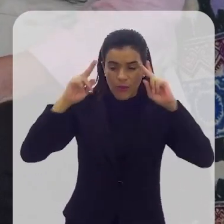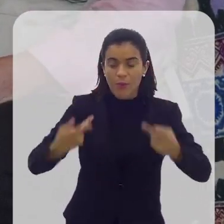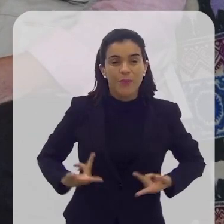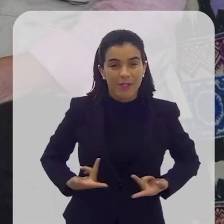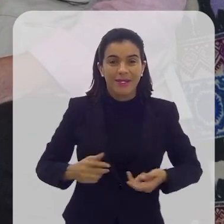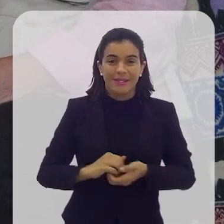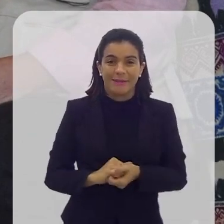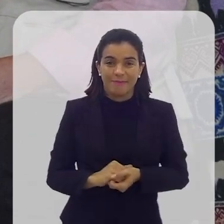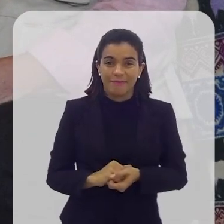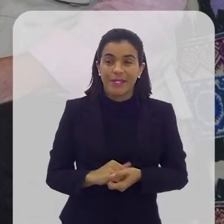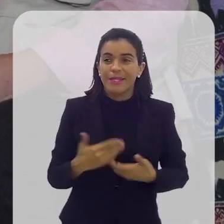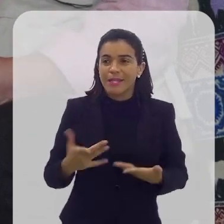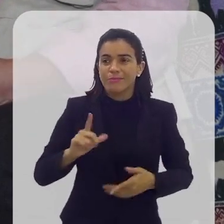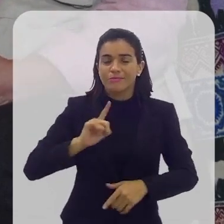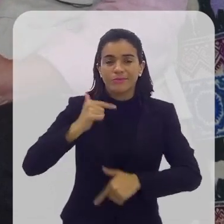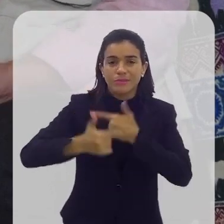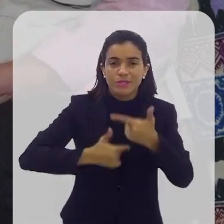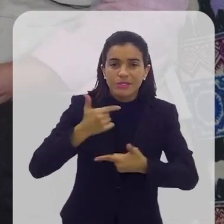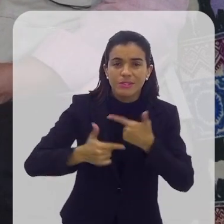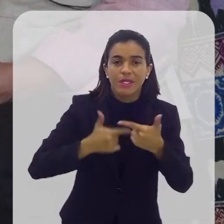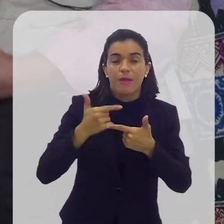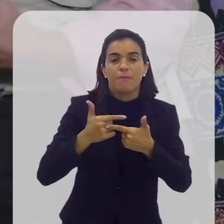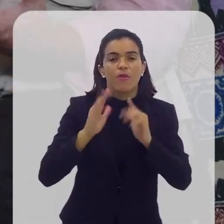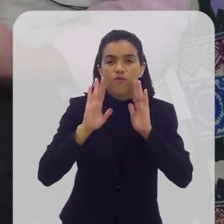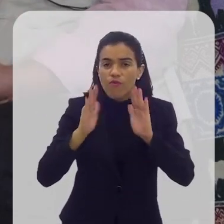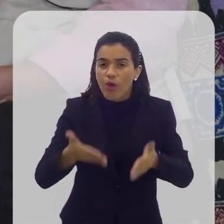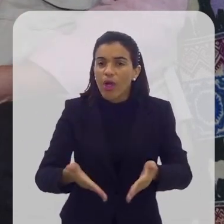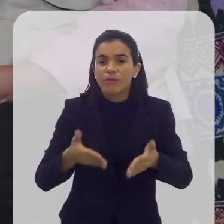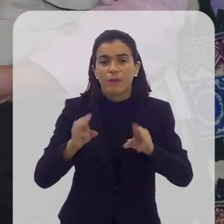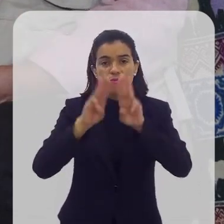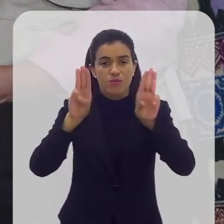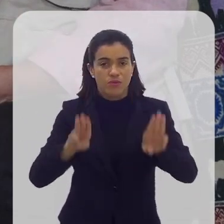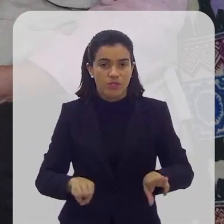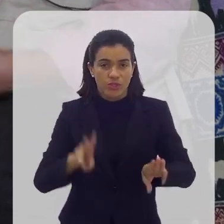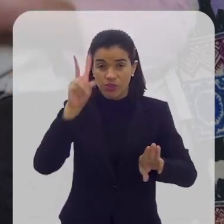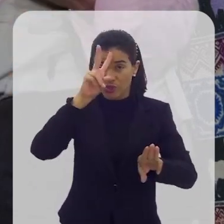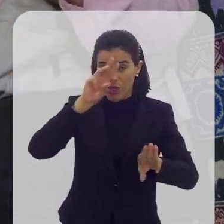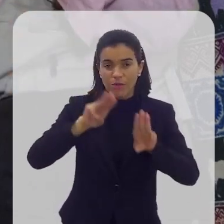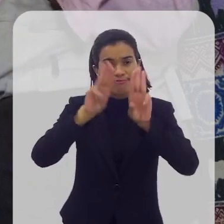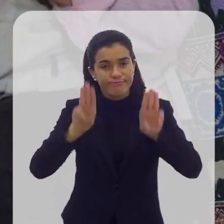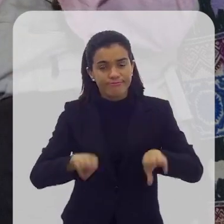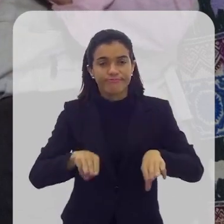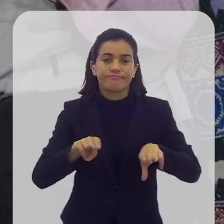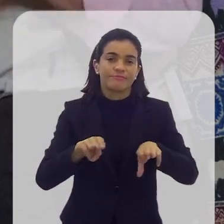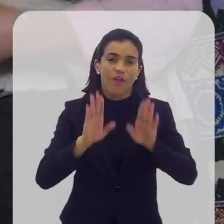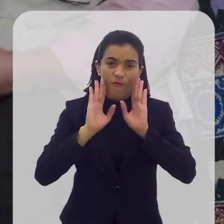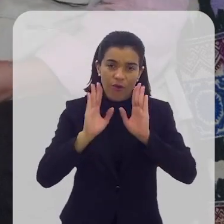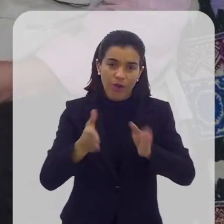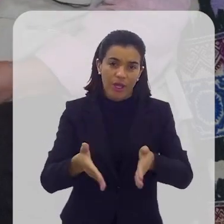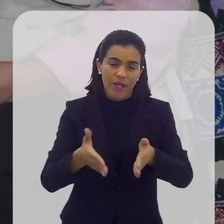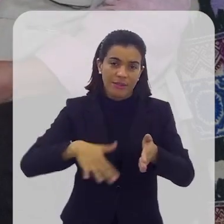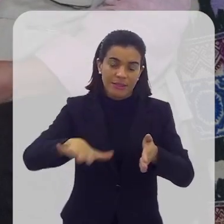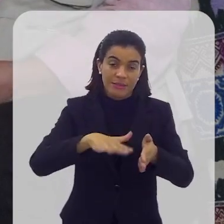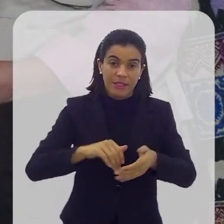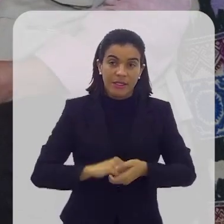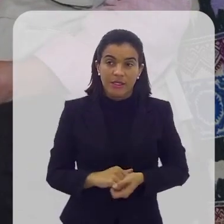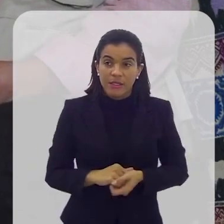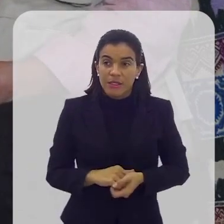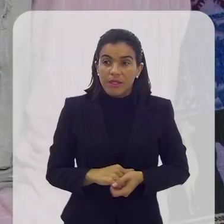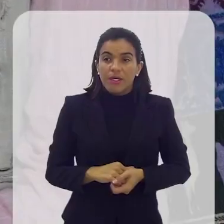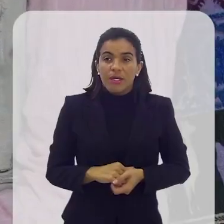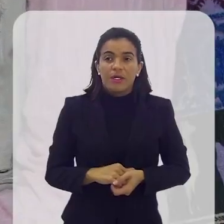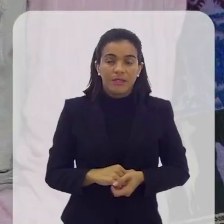mangueira em relação à qual existe uma lenda urbana de que Vargas gostava da manga daquela